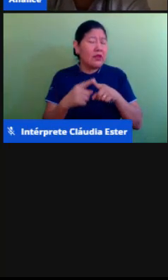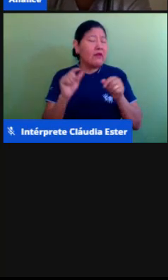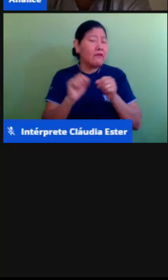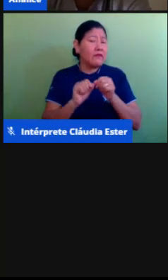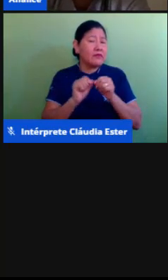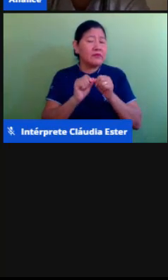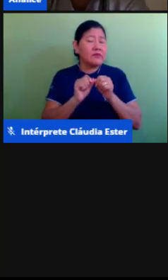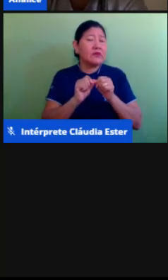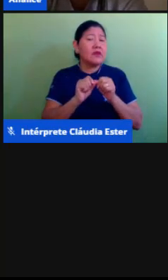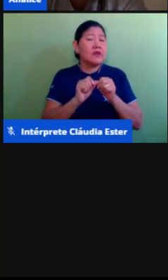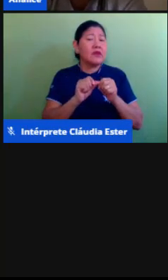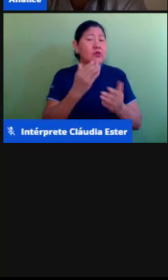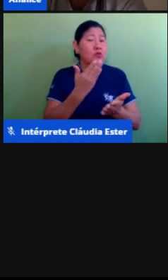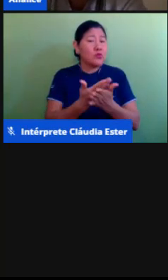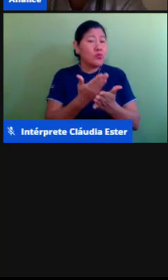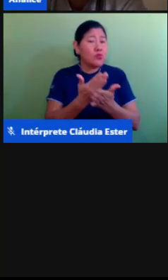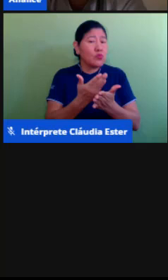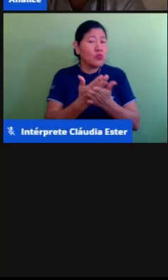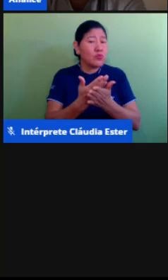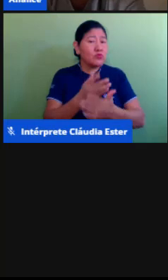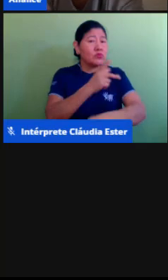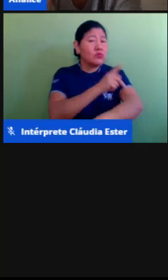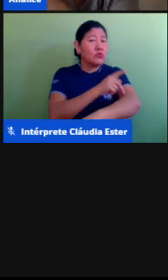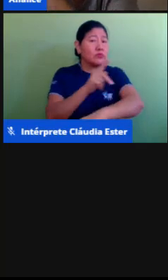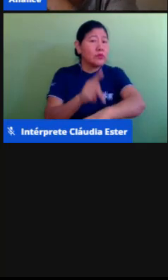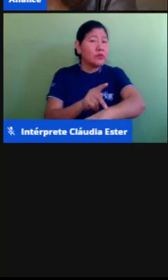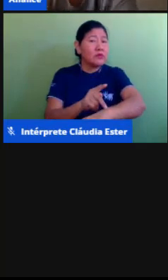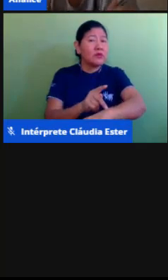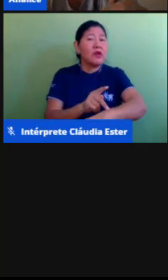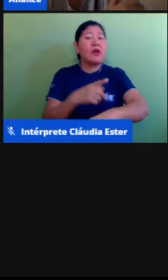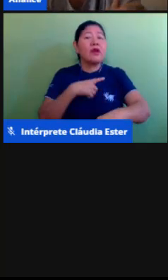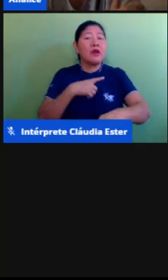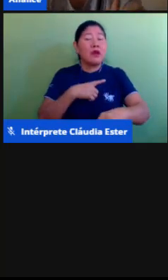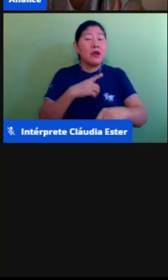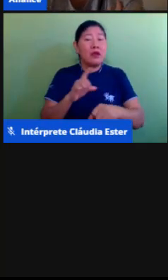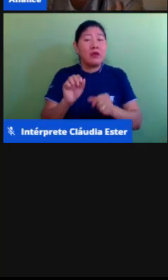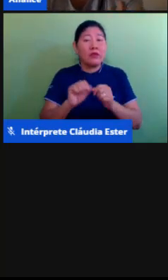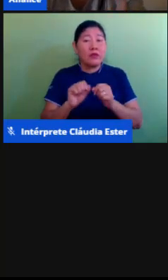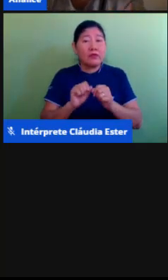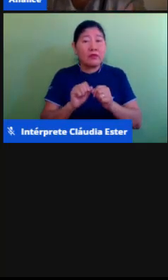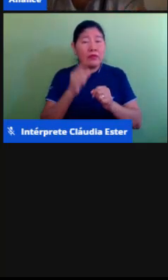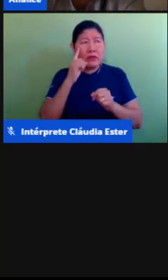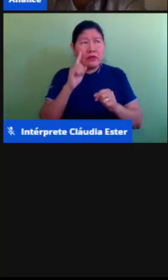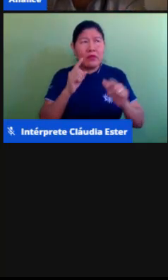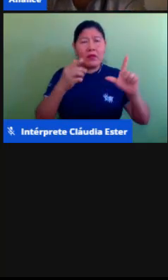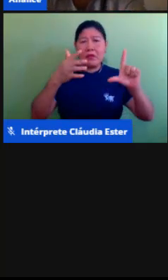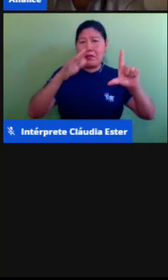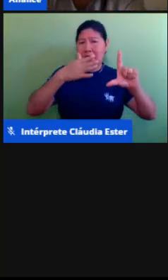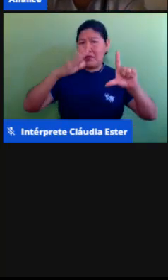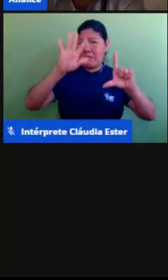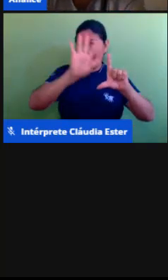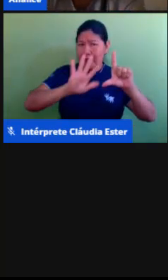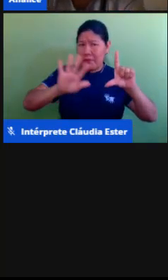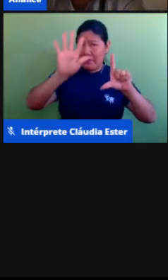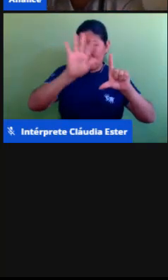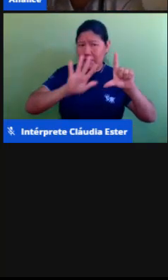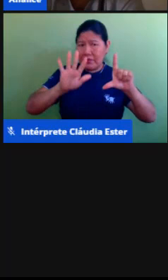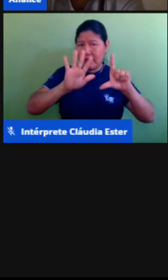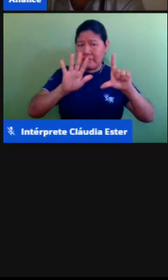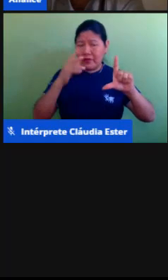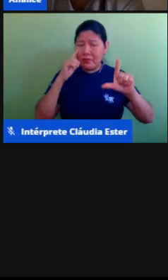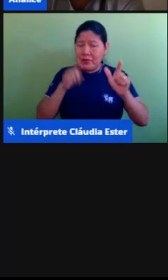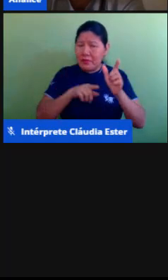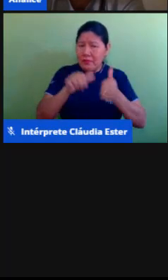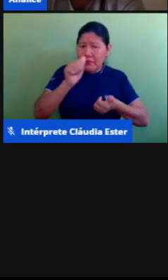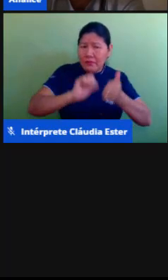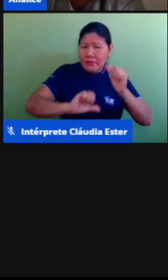aí uma formação nesse nome, né? Plataforma Digital para Análise da Paisagem. Então, porque nas conversas que a gente tem com vocês, tanto no